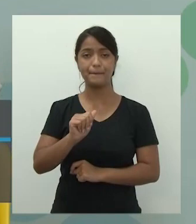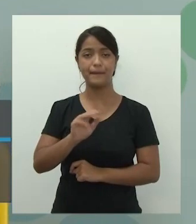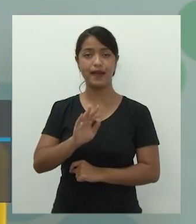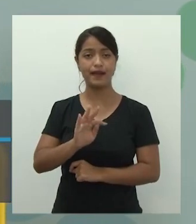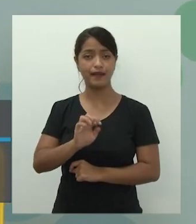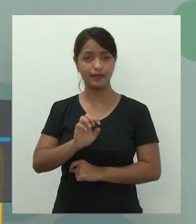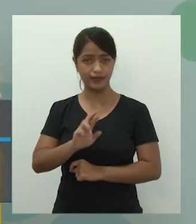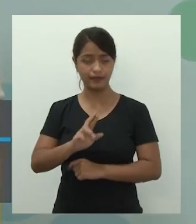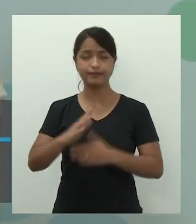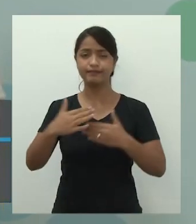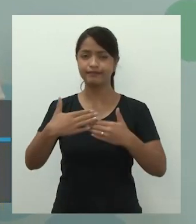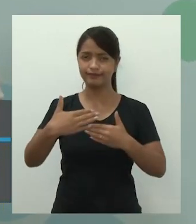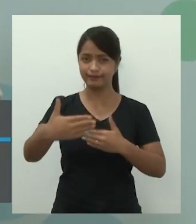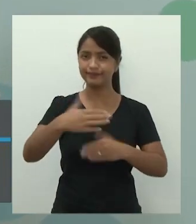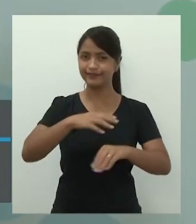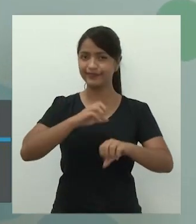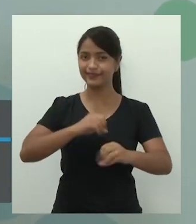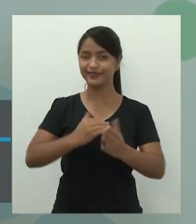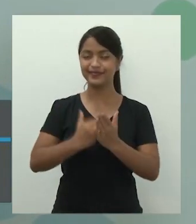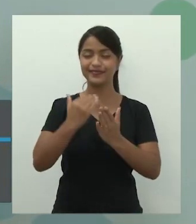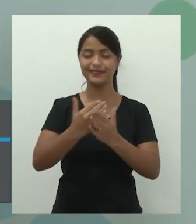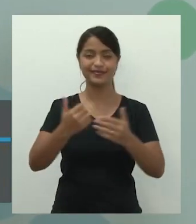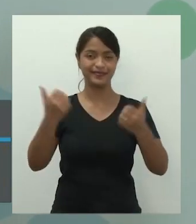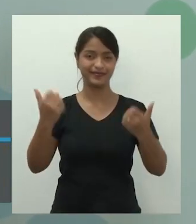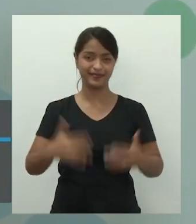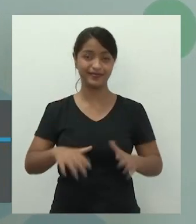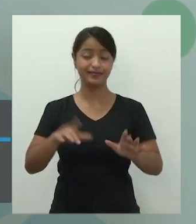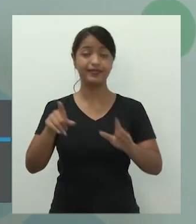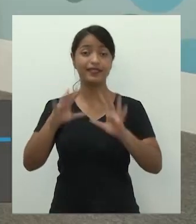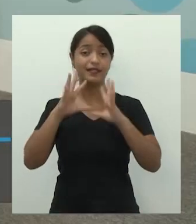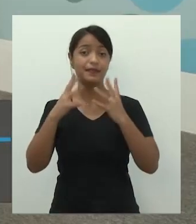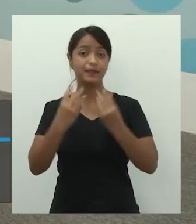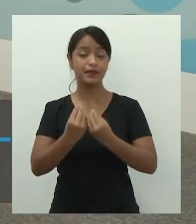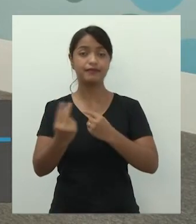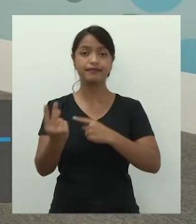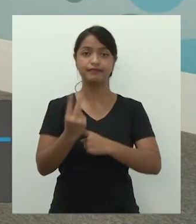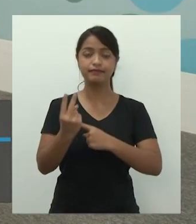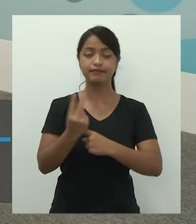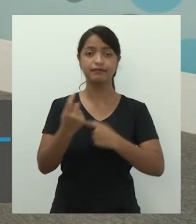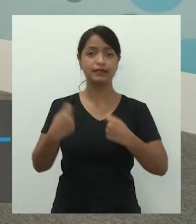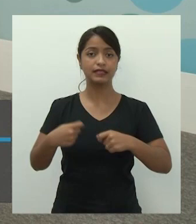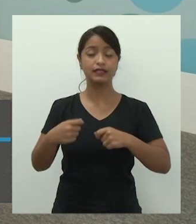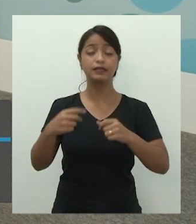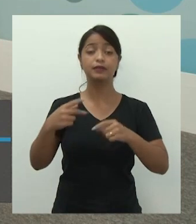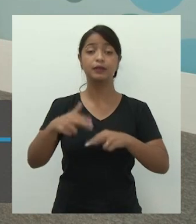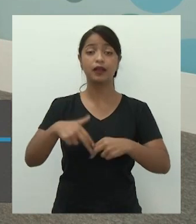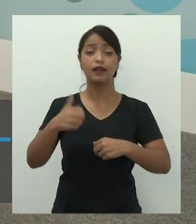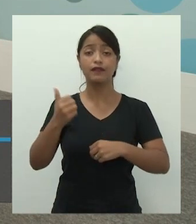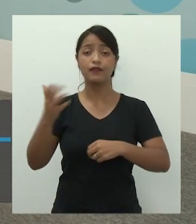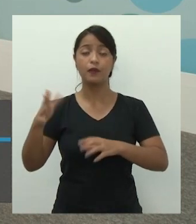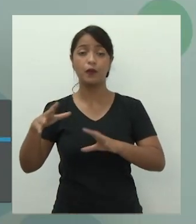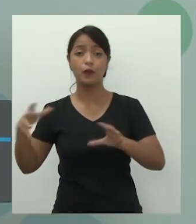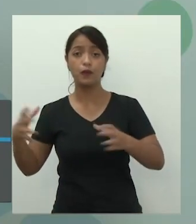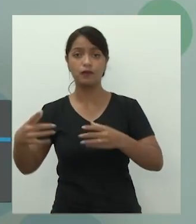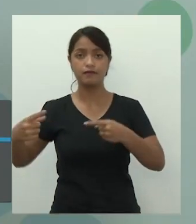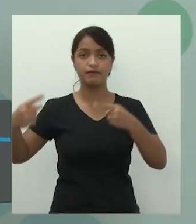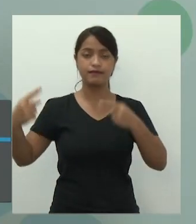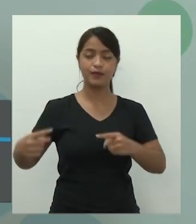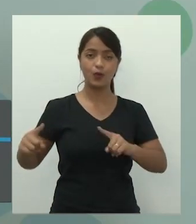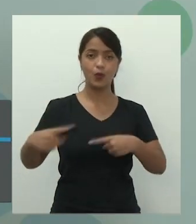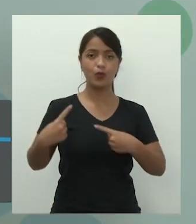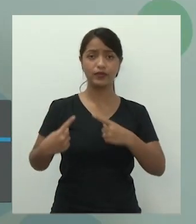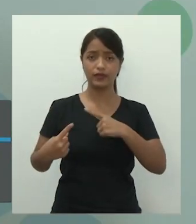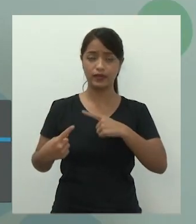nas próximas aulas, mas essas famílias, elas precisam se proteger de grupos rivais. Então, a importância do cobre, a